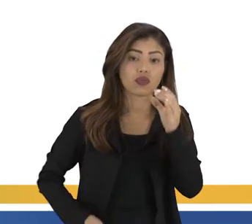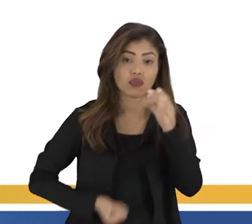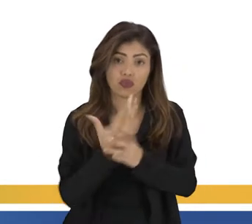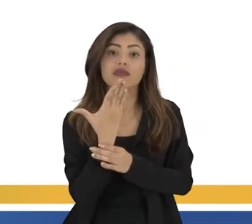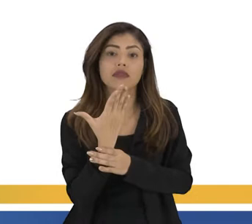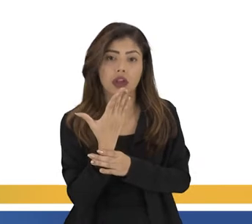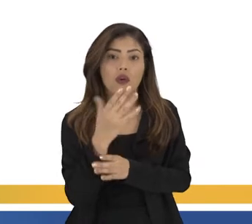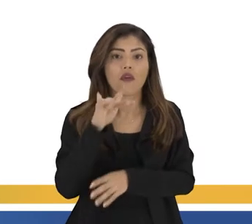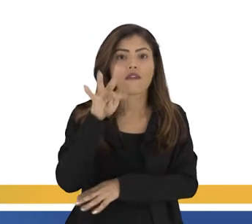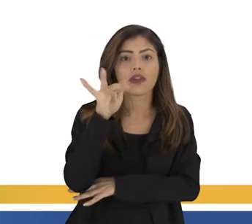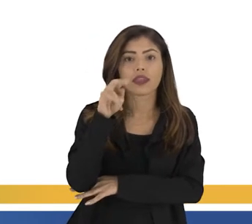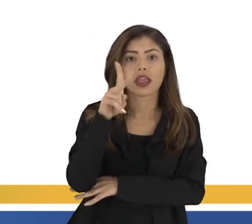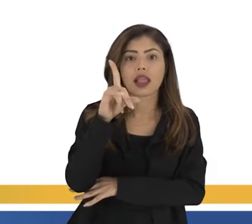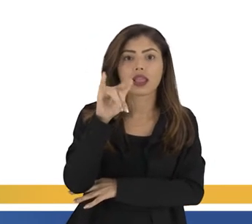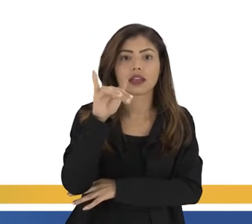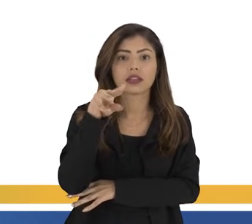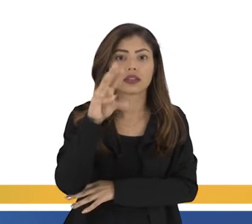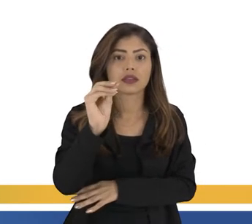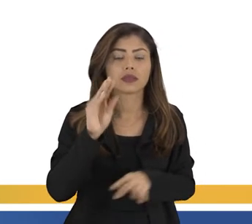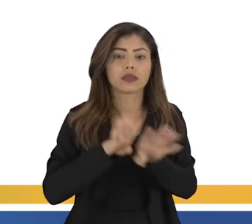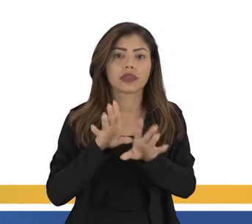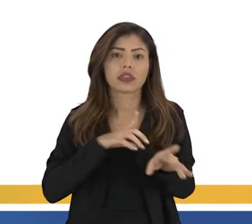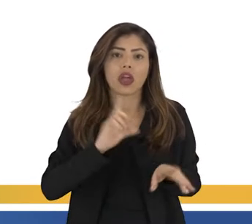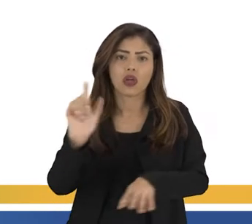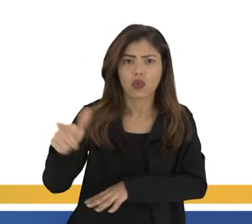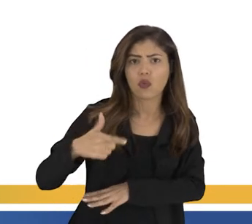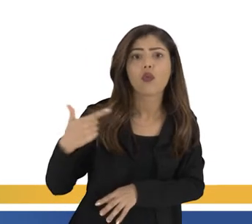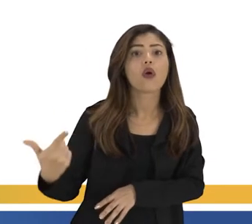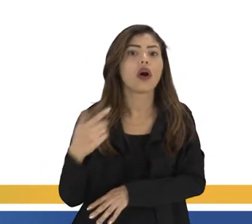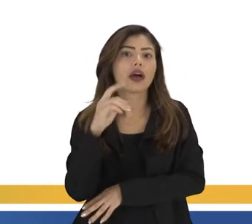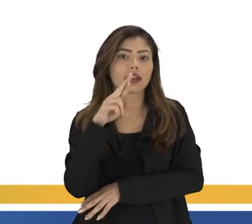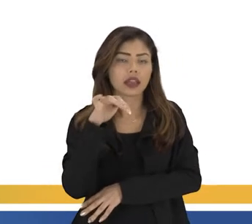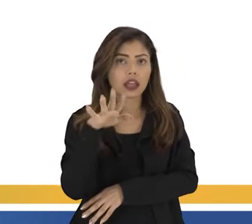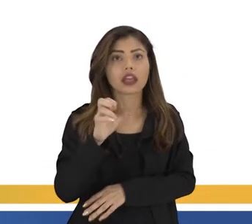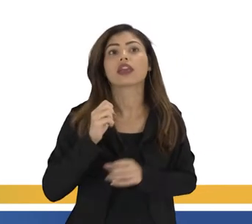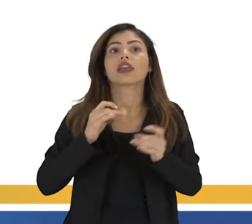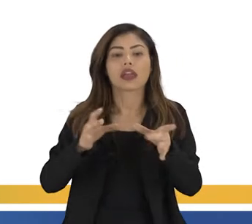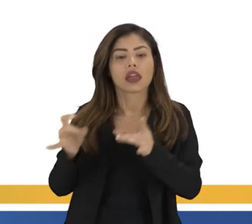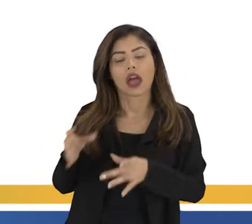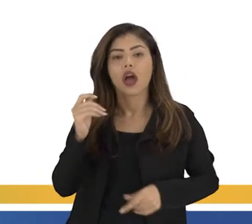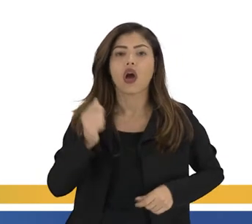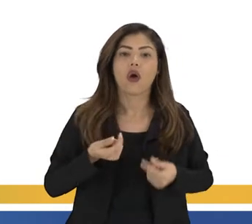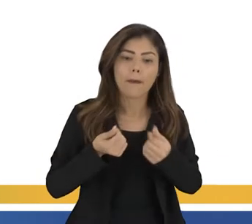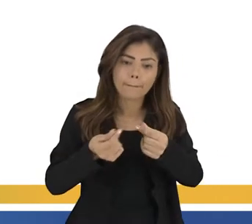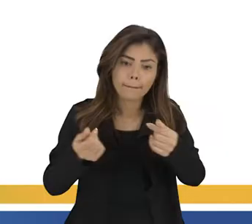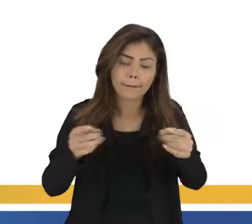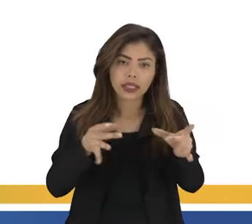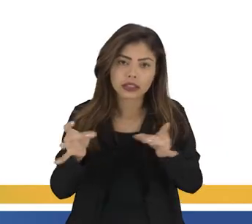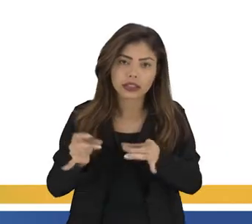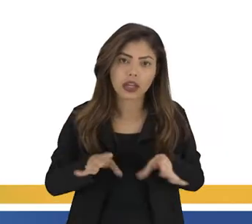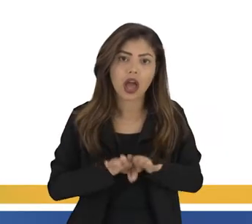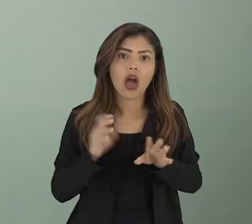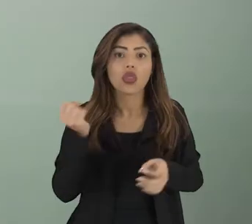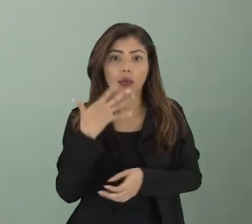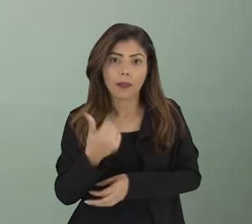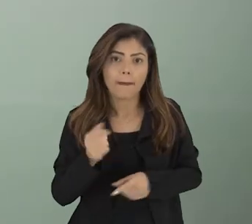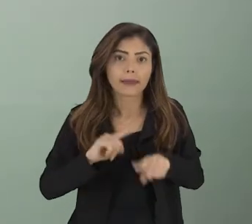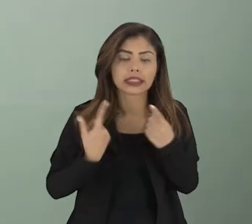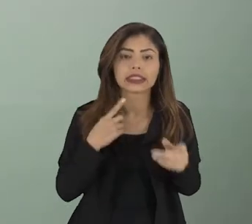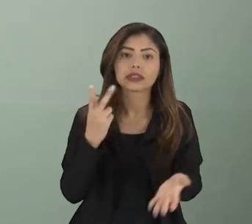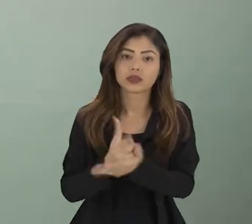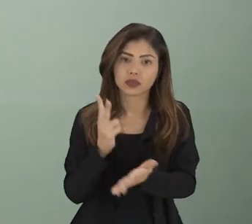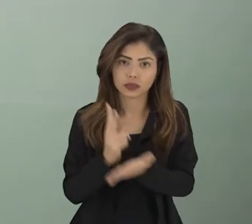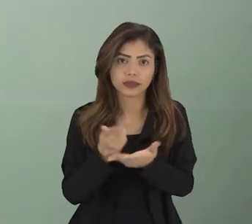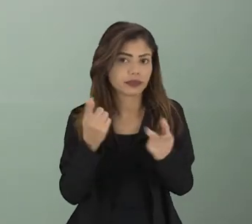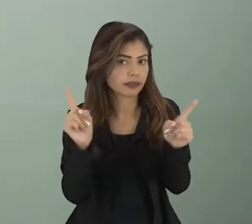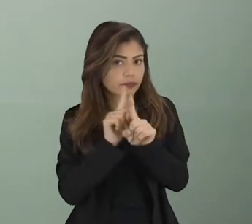e surgiu aí o feudalismo no império romano do oriente a atividade comercial ela continua tudo bem que talvez não